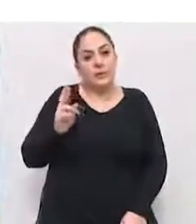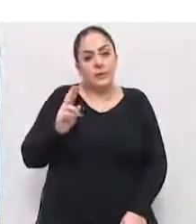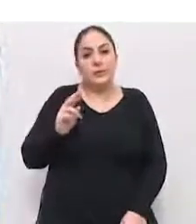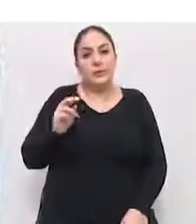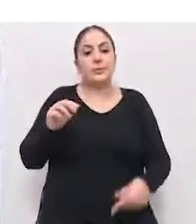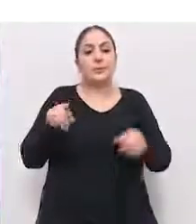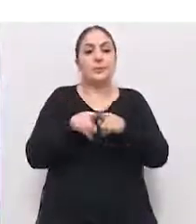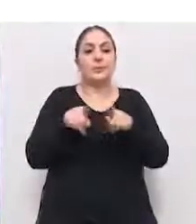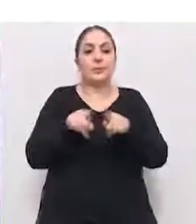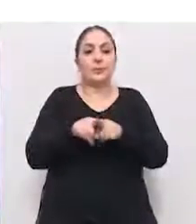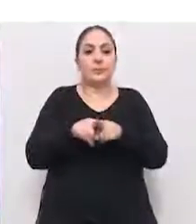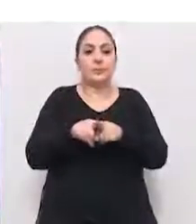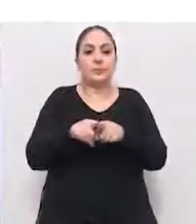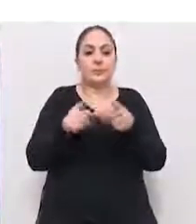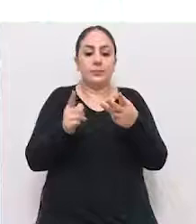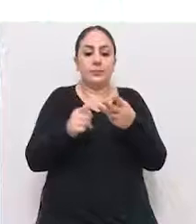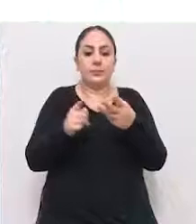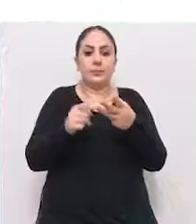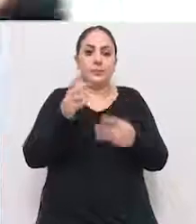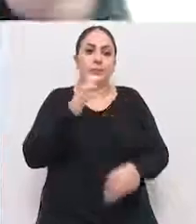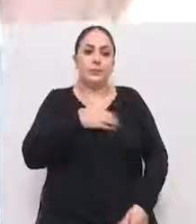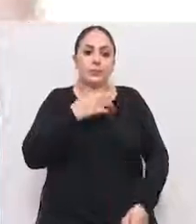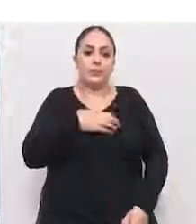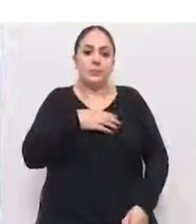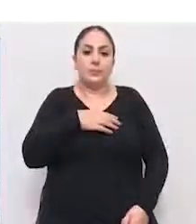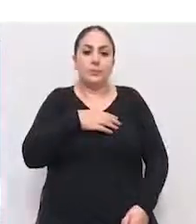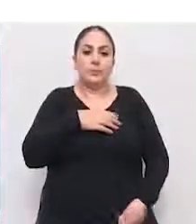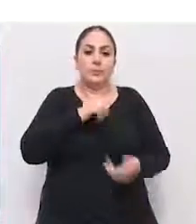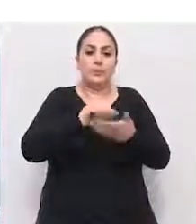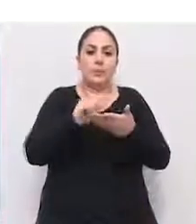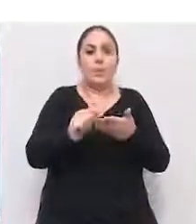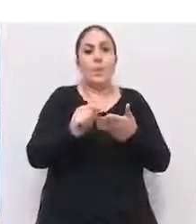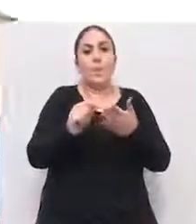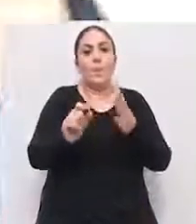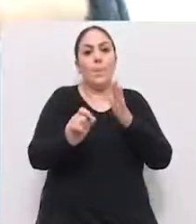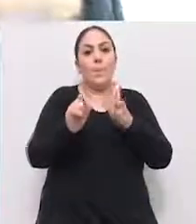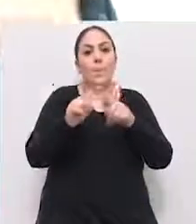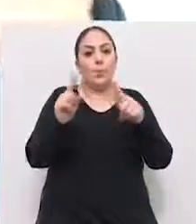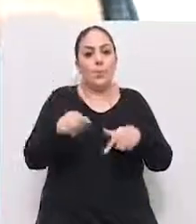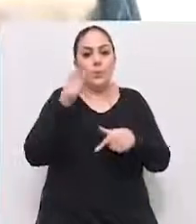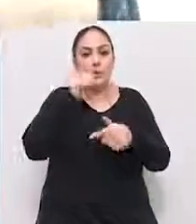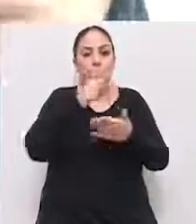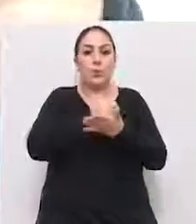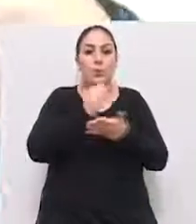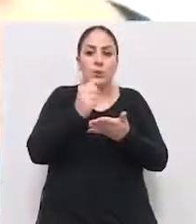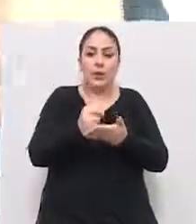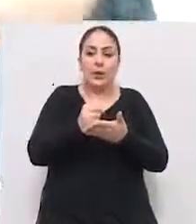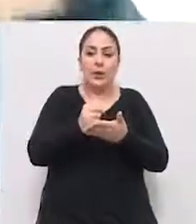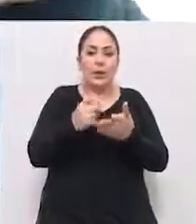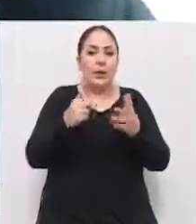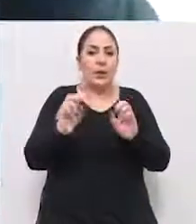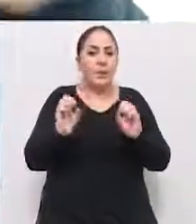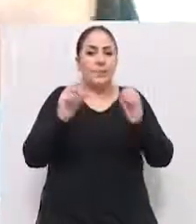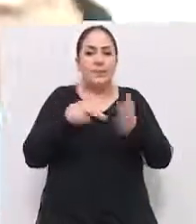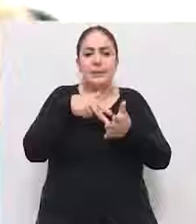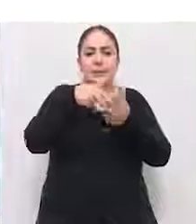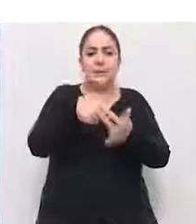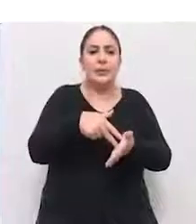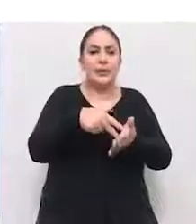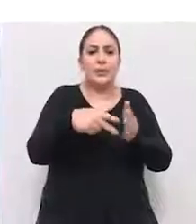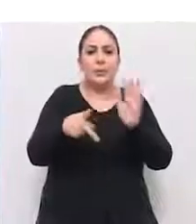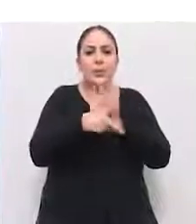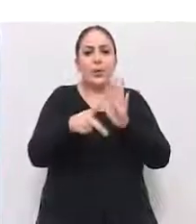10.000. E uma terceira forma que é através de editais públicos que possam contratar espetáculos,